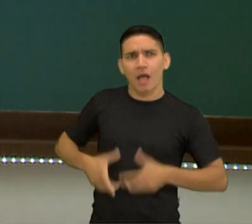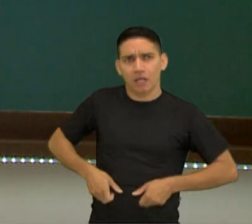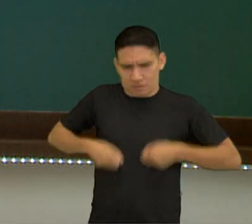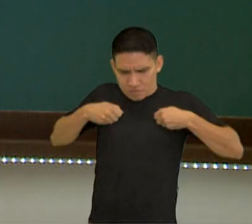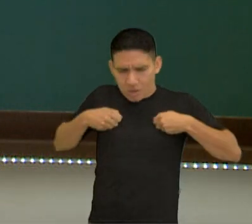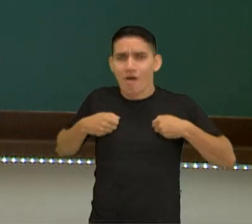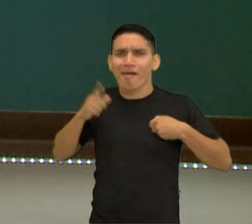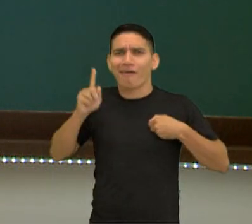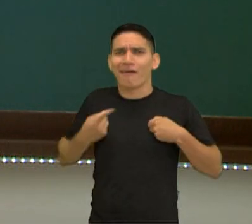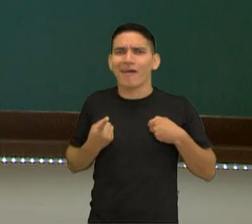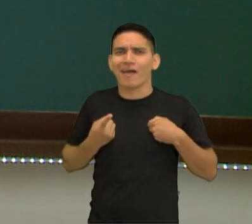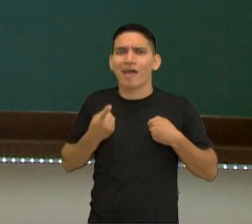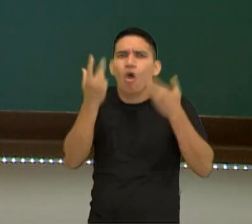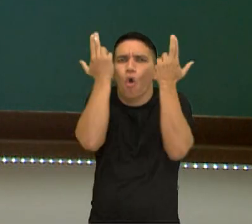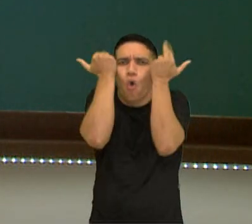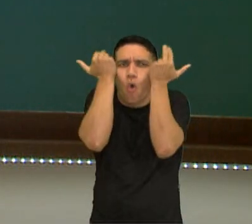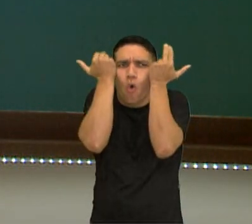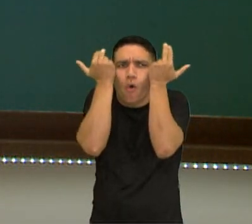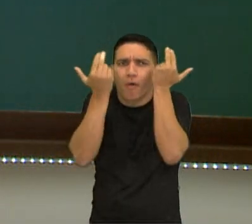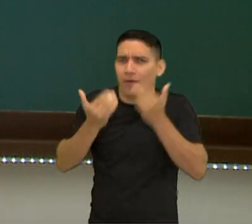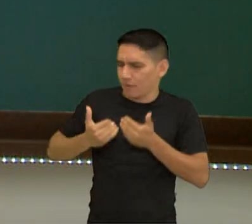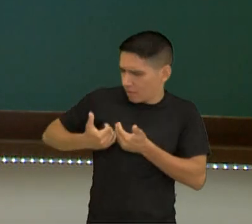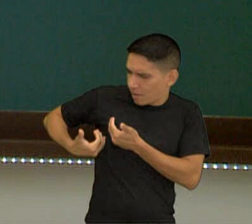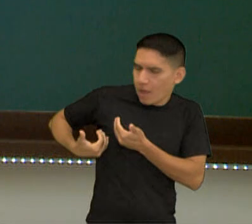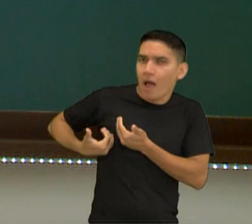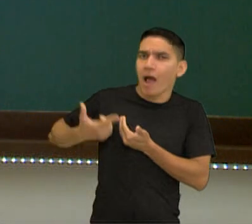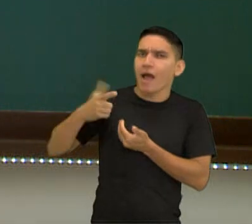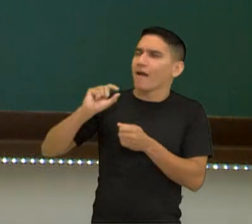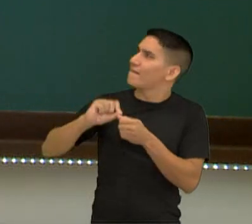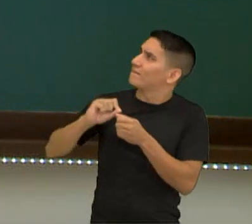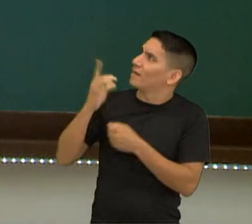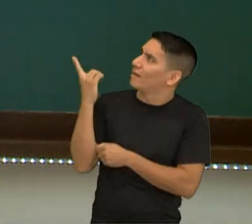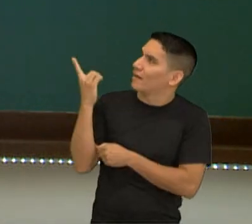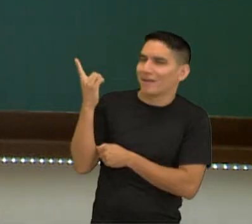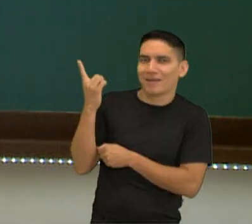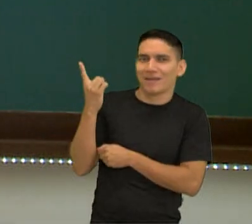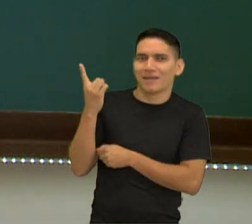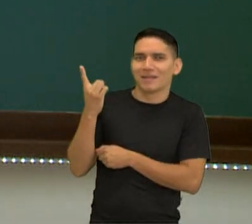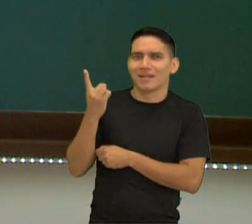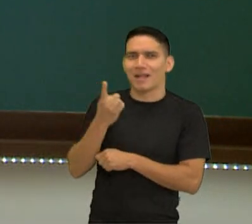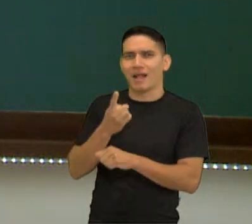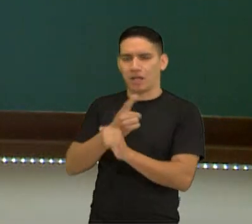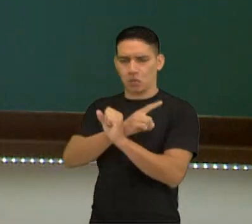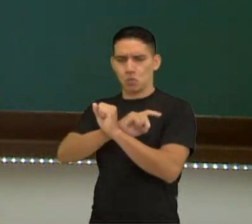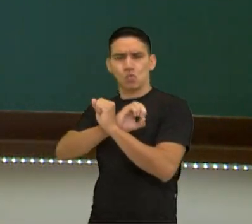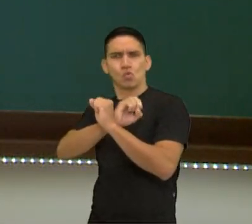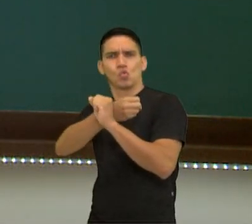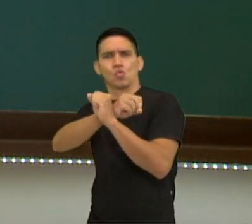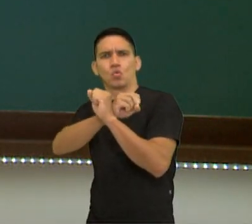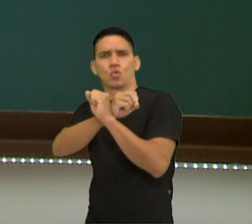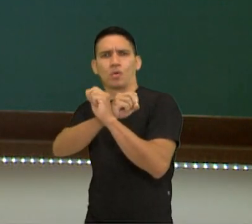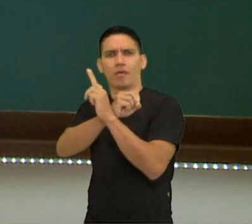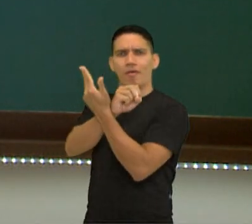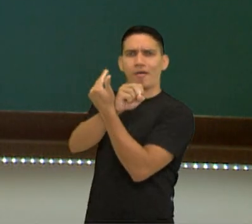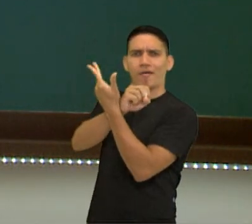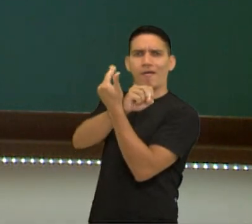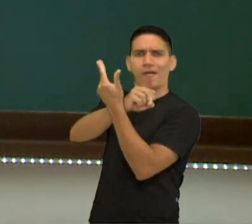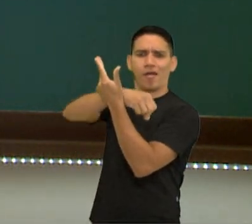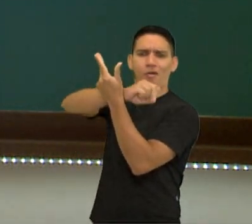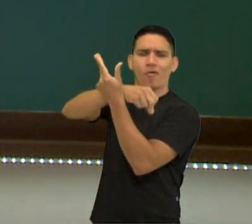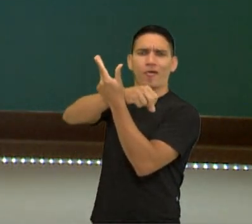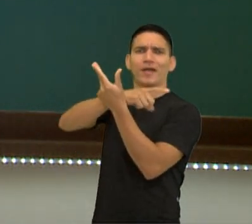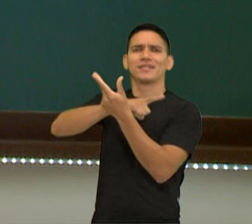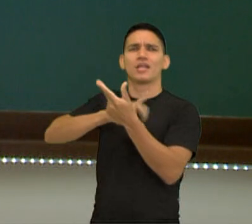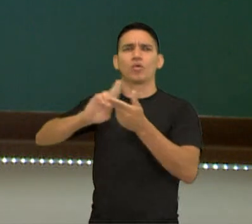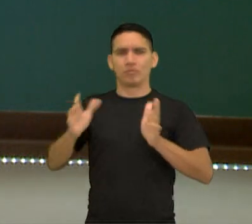nós temos aqui ó, um tecido logo atrás, né, fazendo ser o rabo do coelho, dando a ideia, a alusão. E ele está com uma caixa na